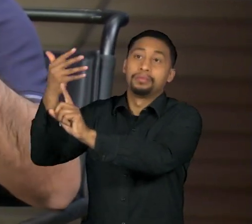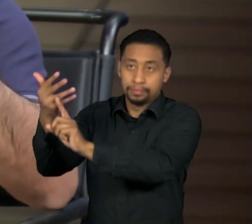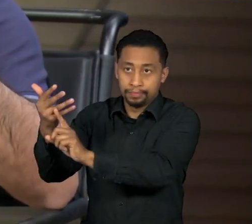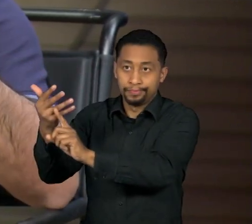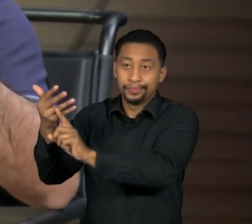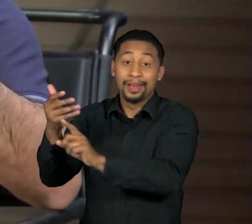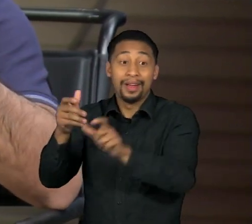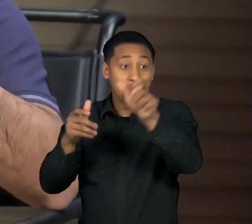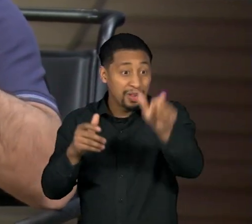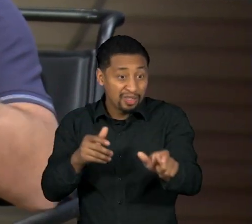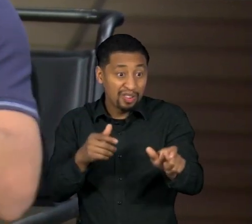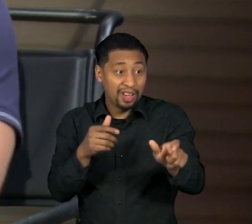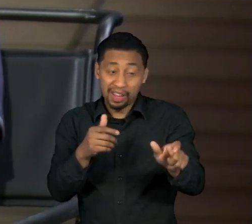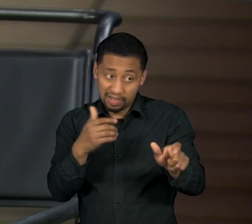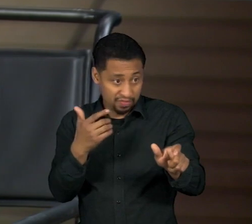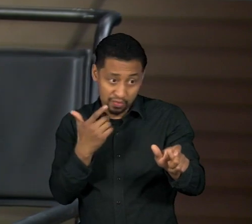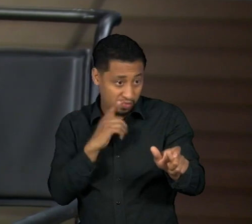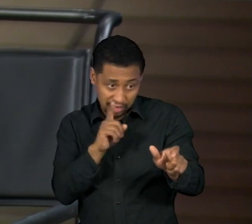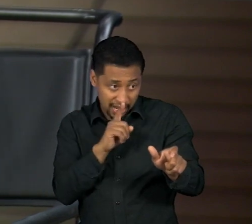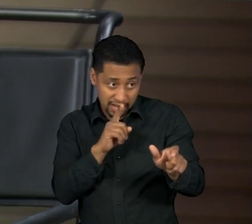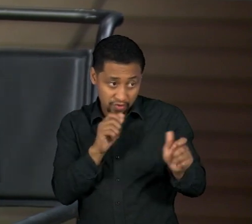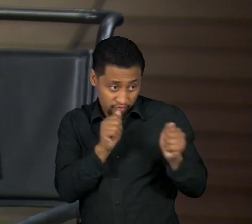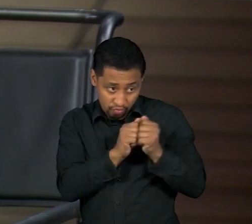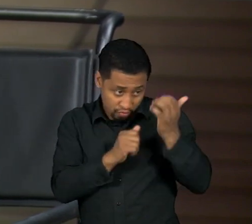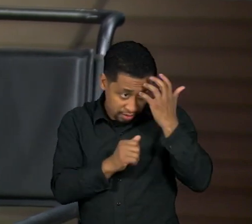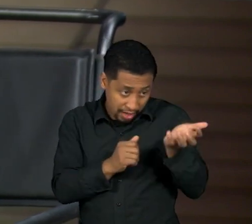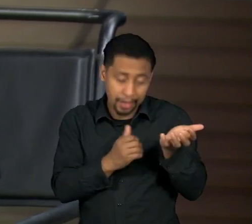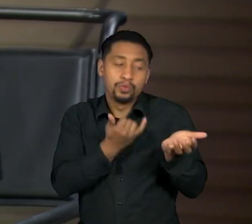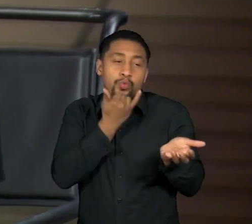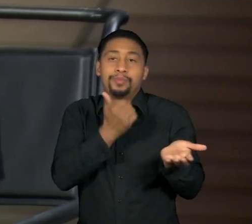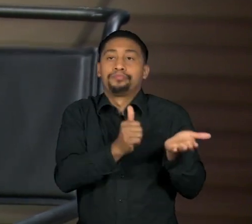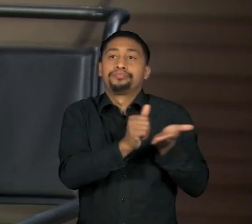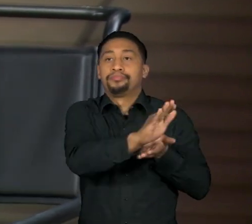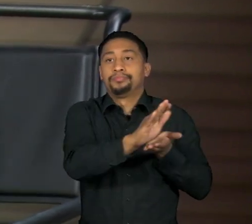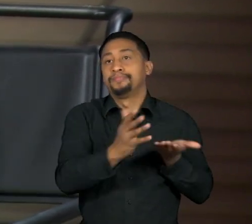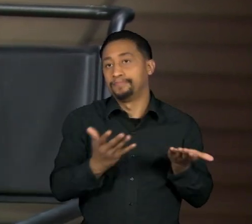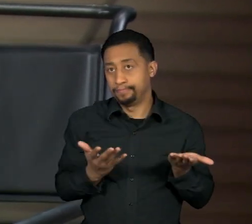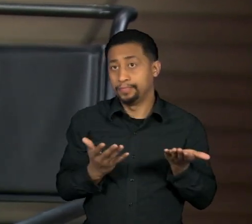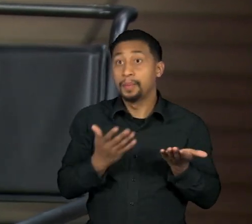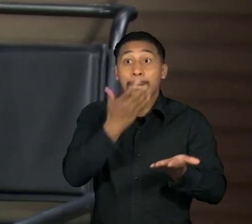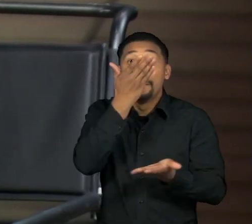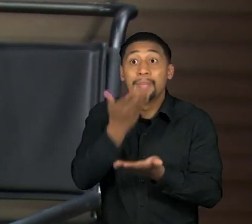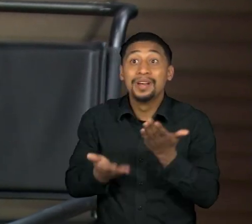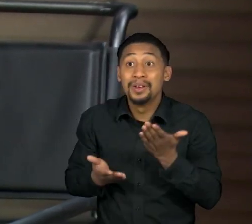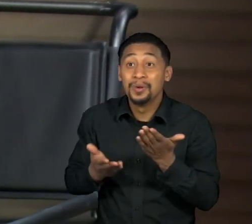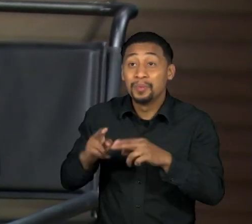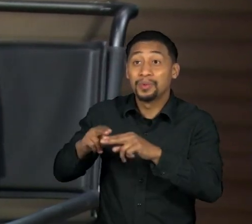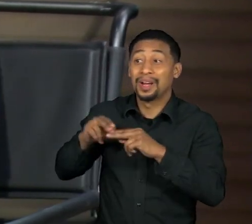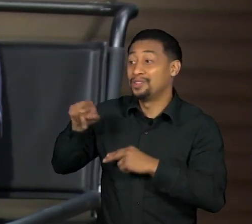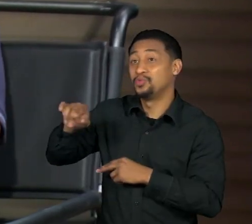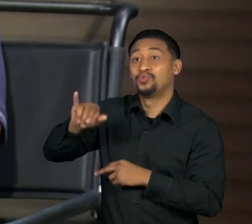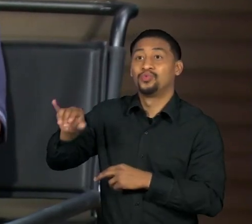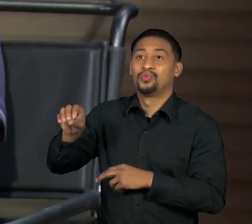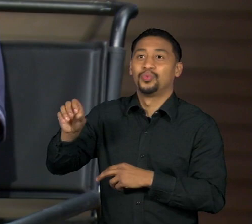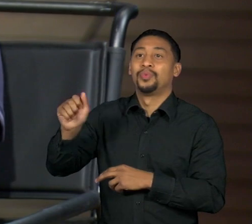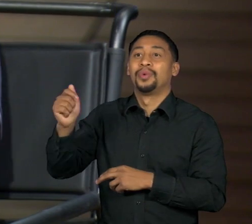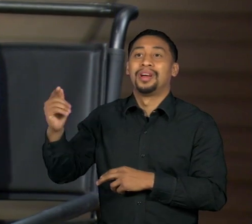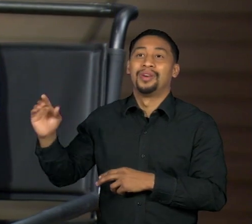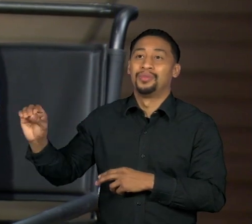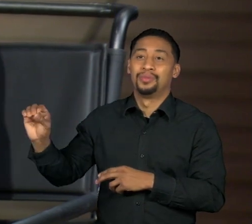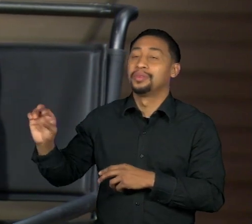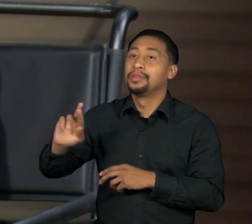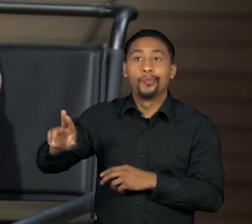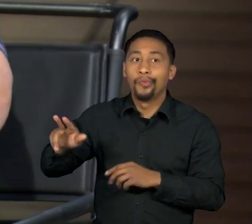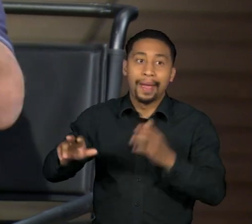utilizava bem melhor que você. O impacto no mercado de trabalho, ele realmente é muito grande. Ele é muito grande por quê? A gente